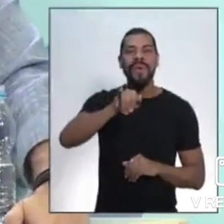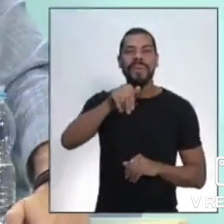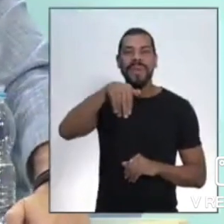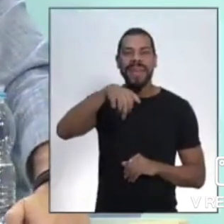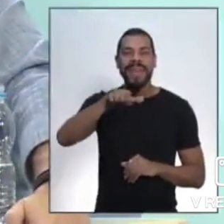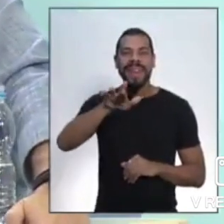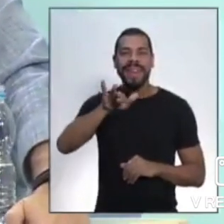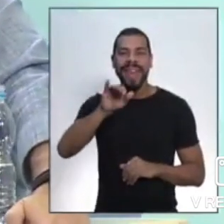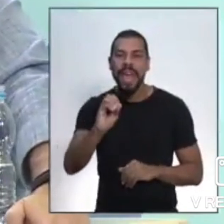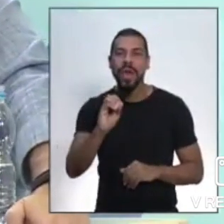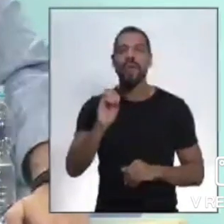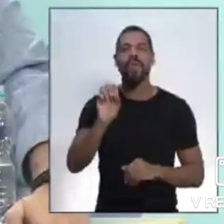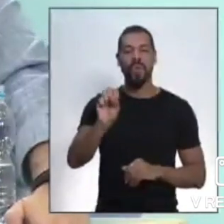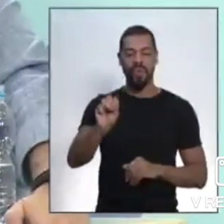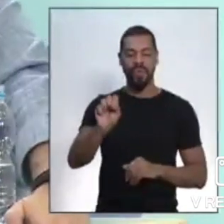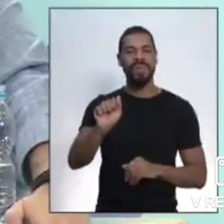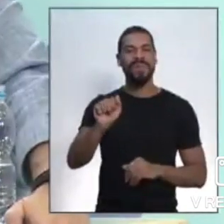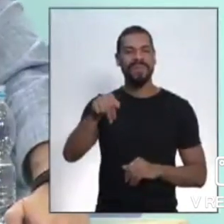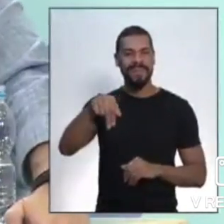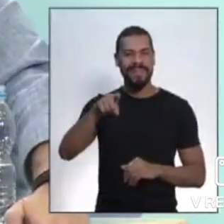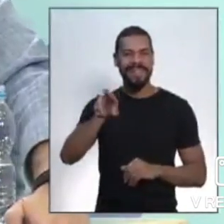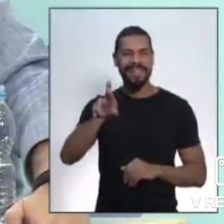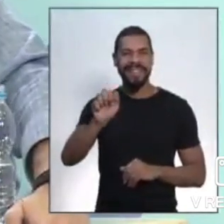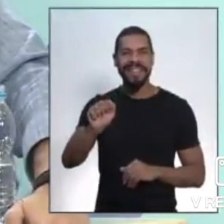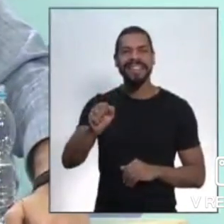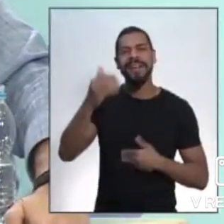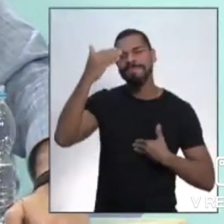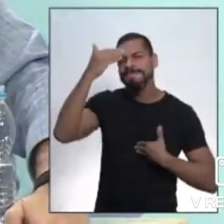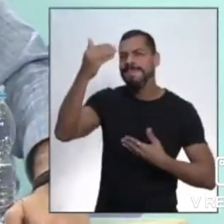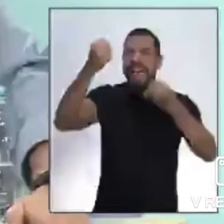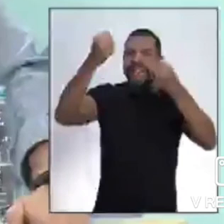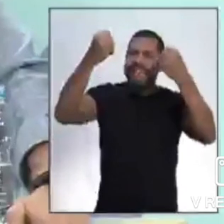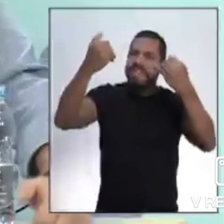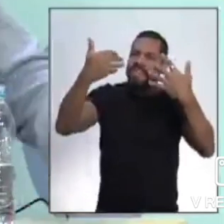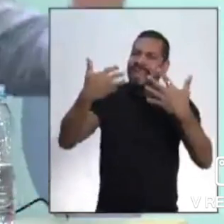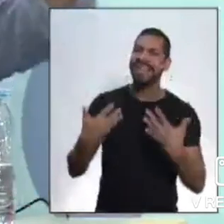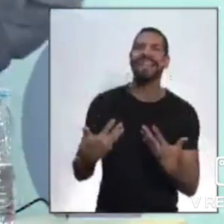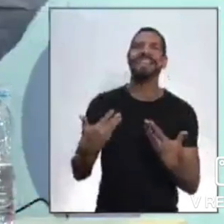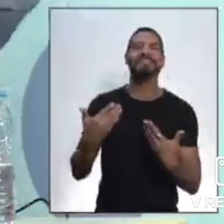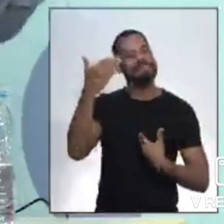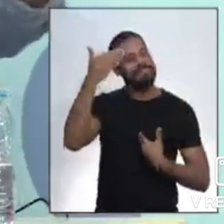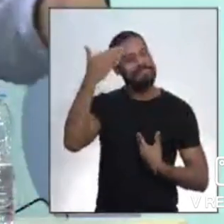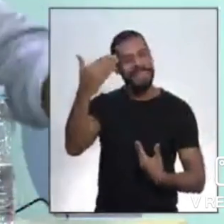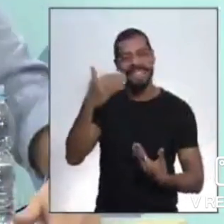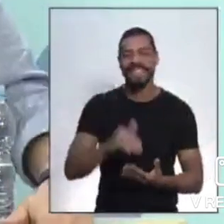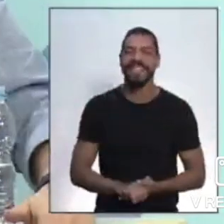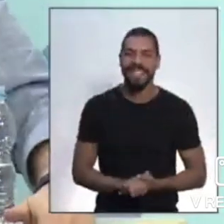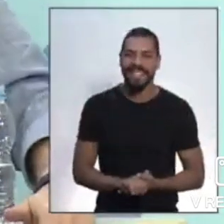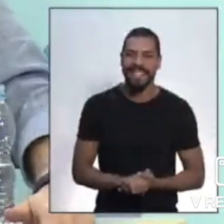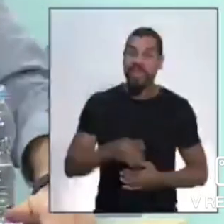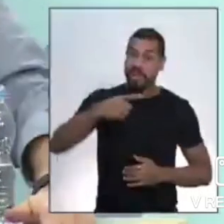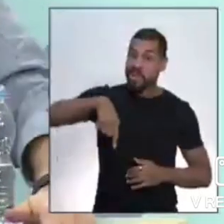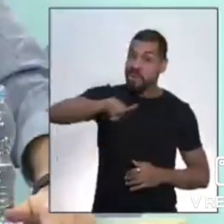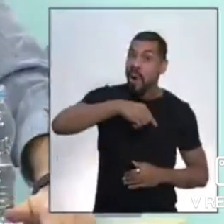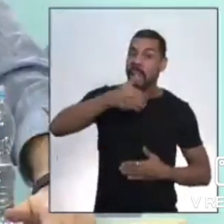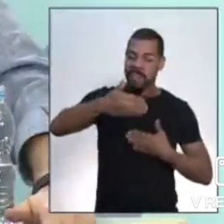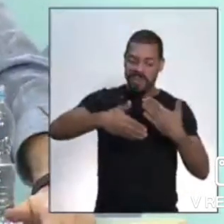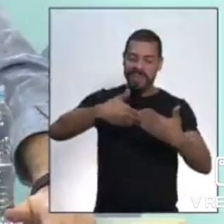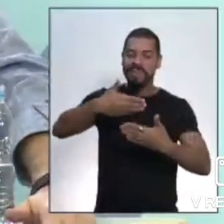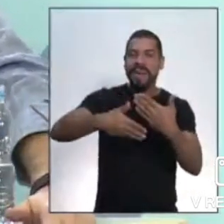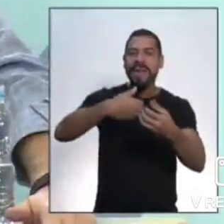professora Sandra estão agradecendo e muito a explicação de vocês aqui, né? Que nós estamos